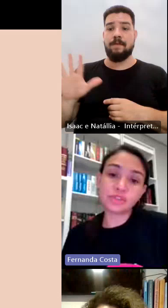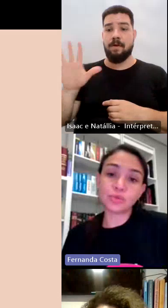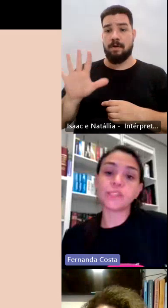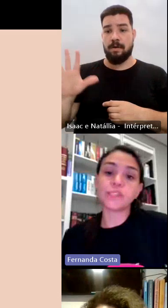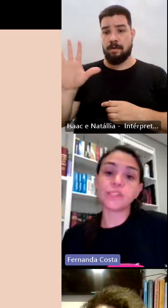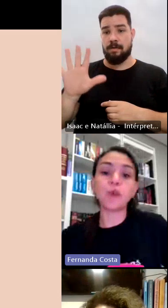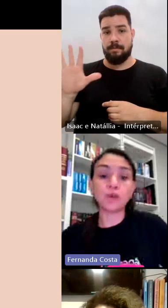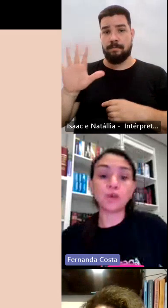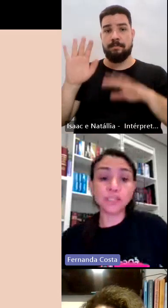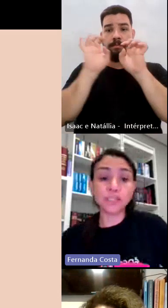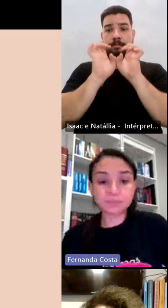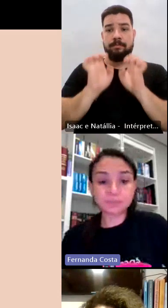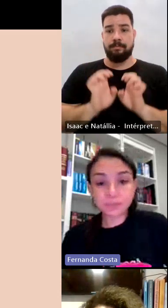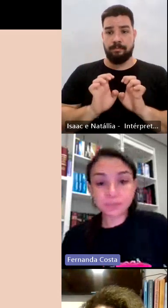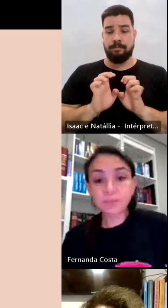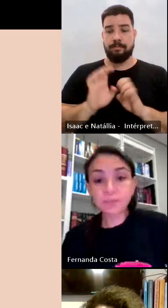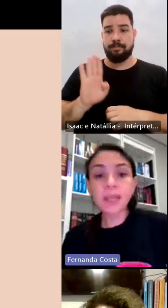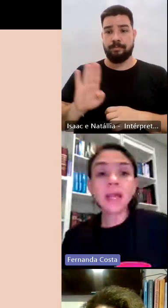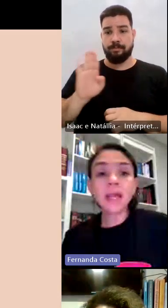das estruturas biológicas.